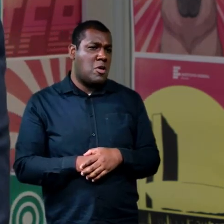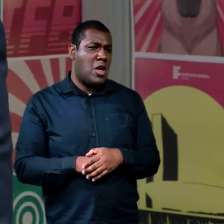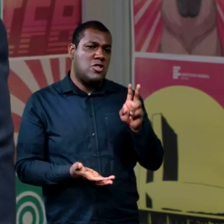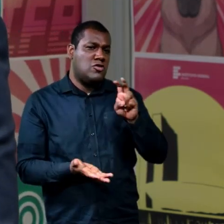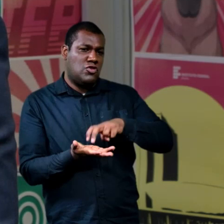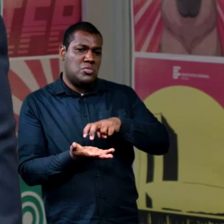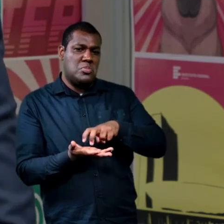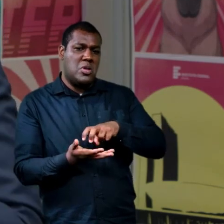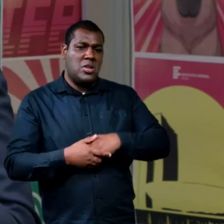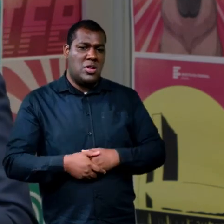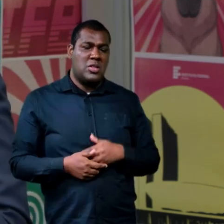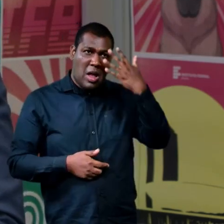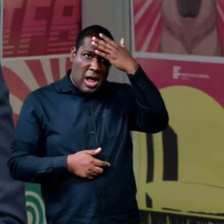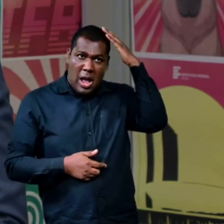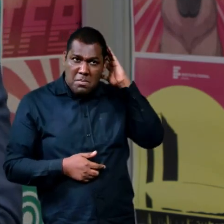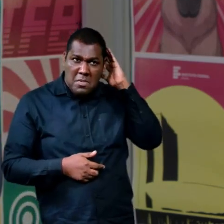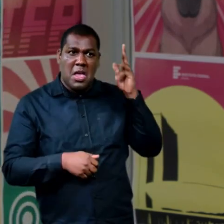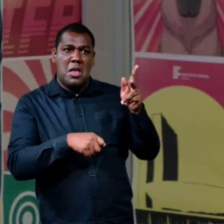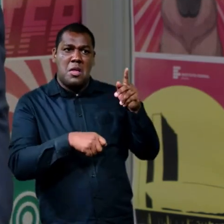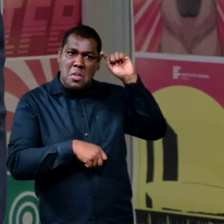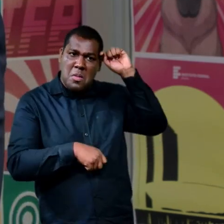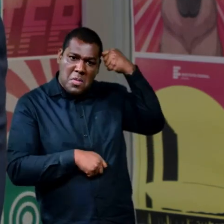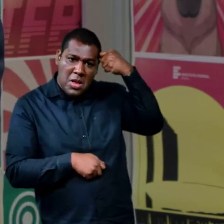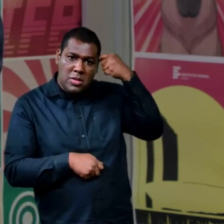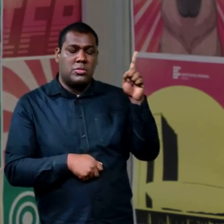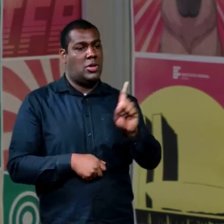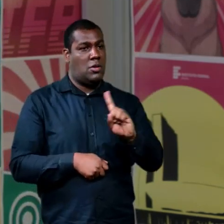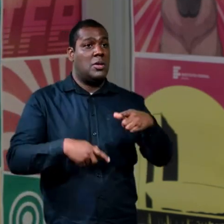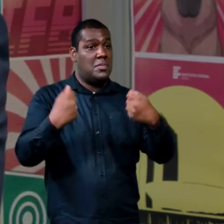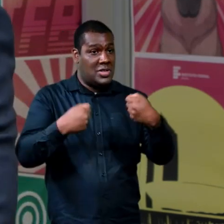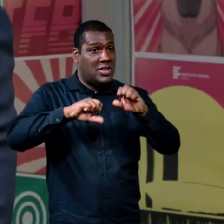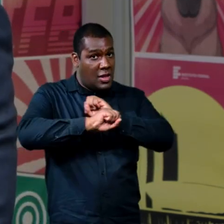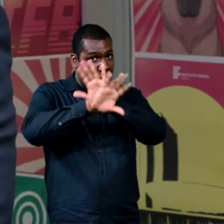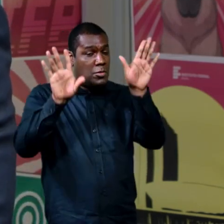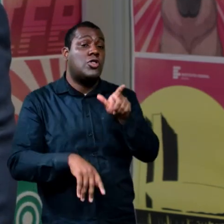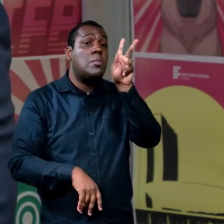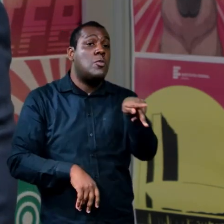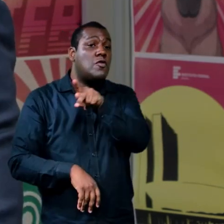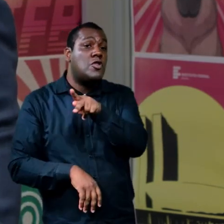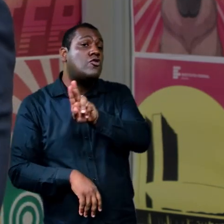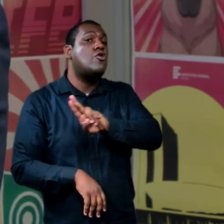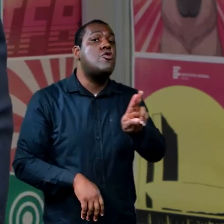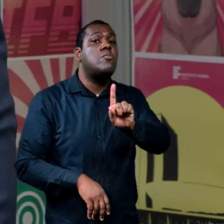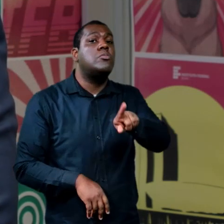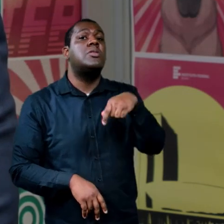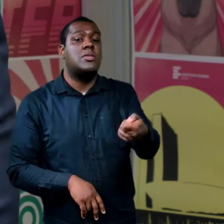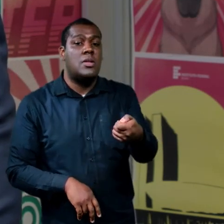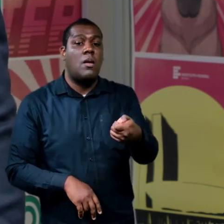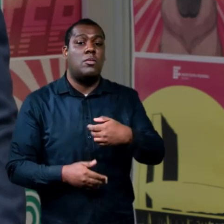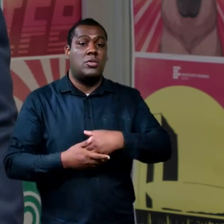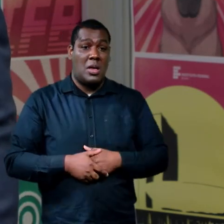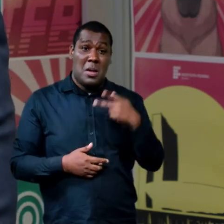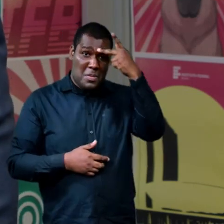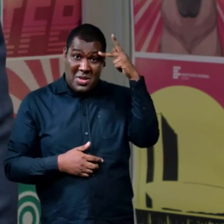tem o cabelo preto. Não, eu preciso ser mais claro. Olha, o professor fulano de tal. Às vezes as pessoas têm receio,